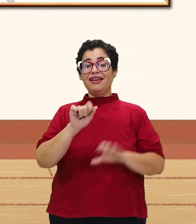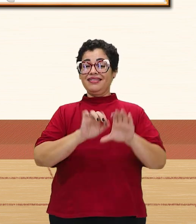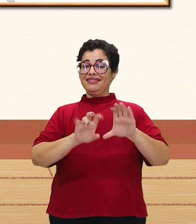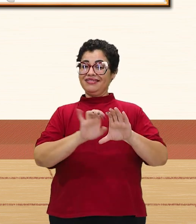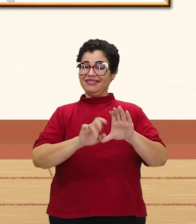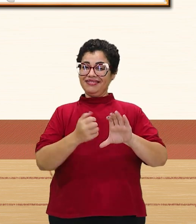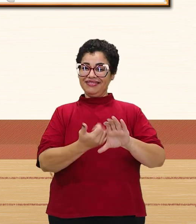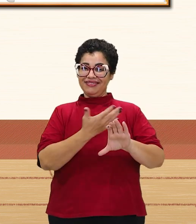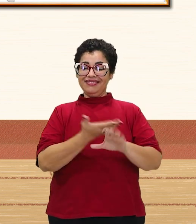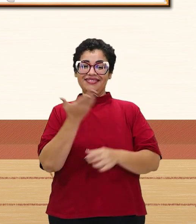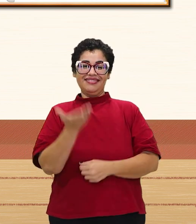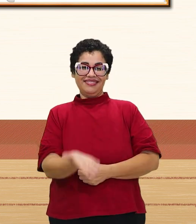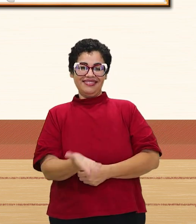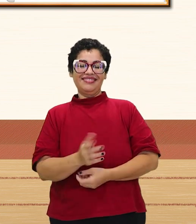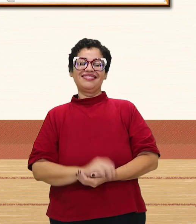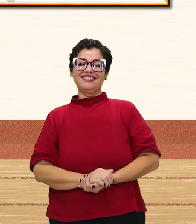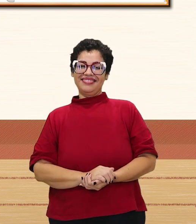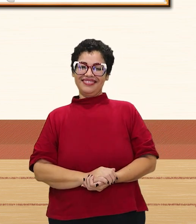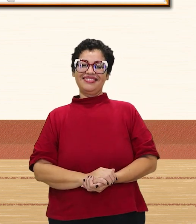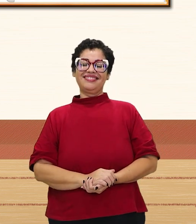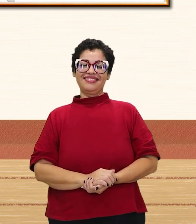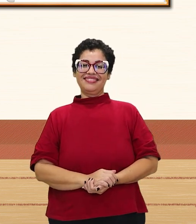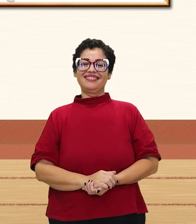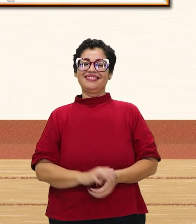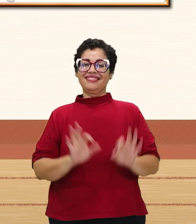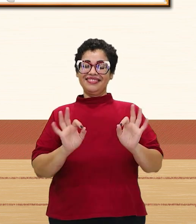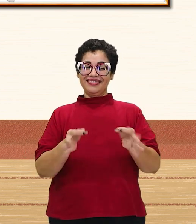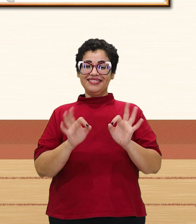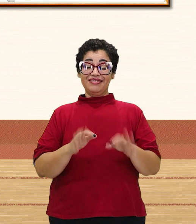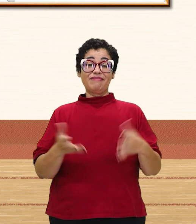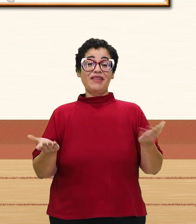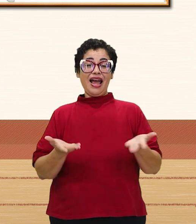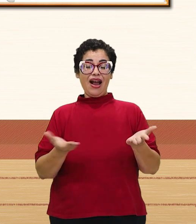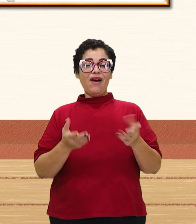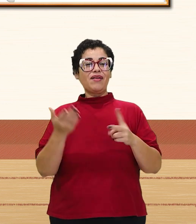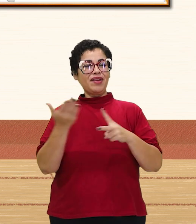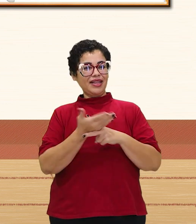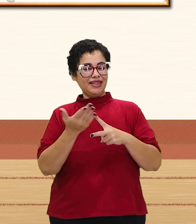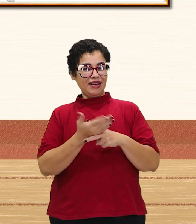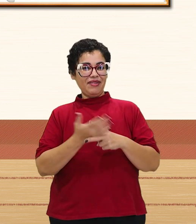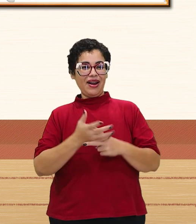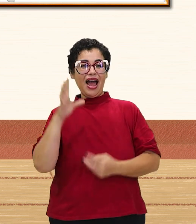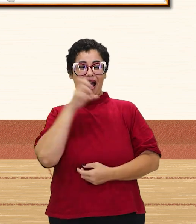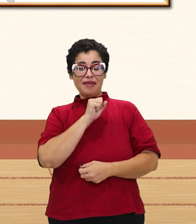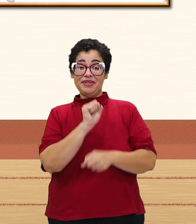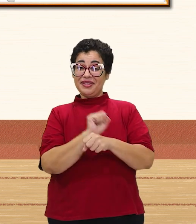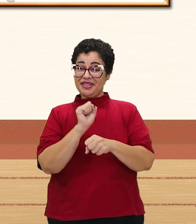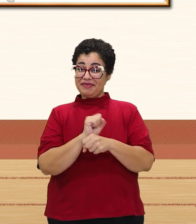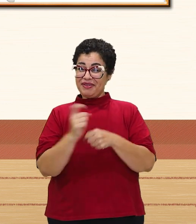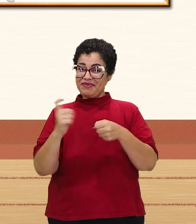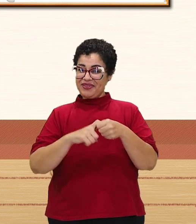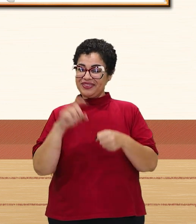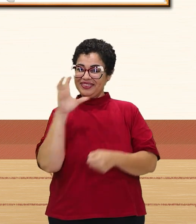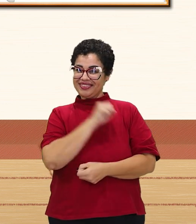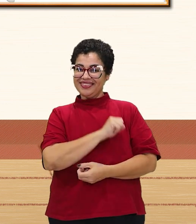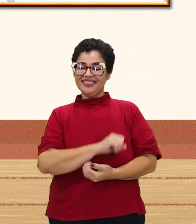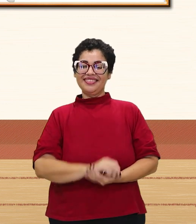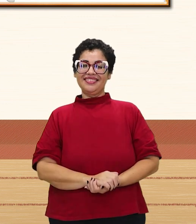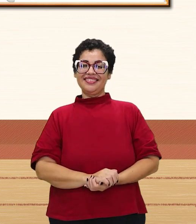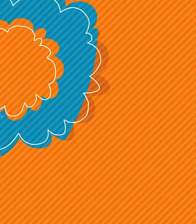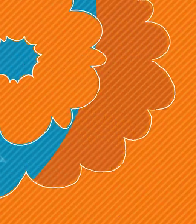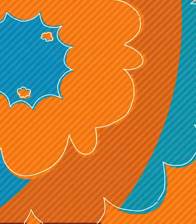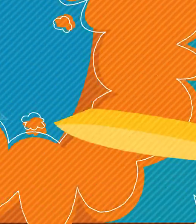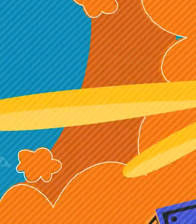do QR Code que aparece aí na sua tela. É isso mesmo, Beto. Agora a gente vai para um rápido intervalo. Não sai daí, voltamos